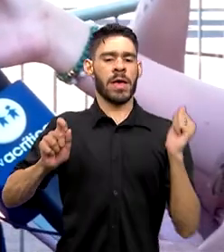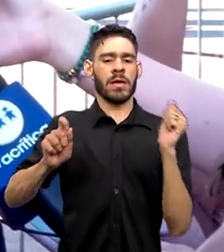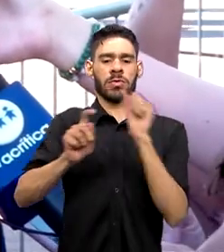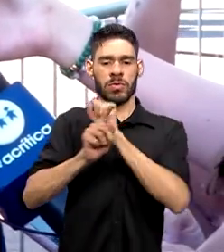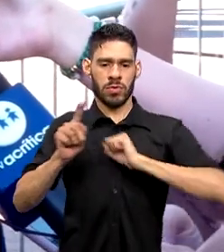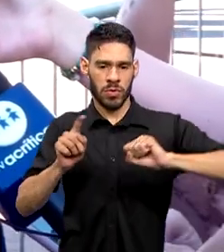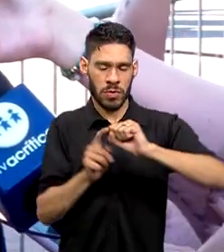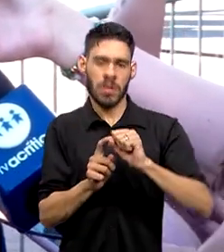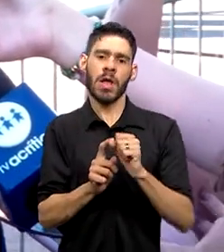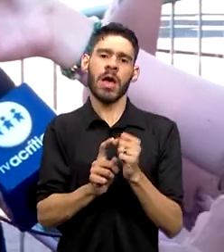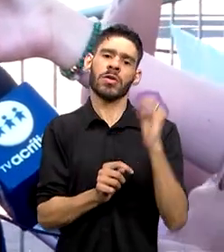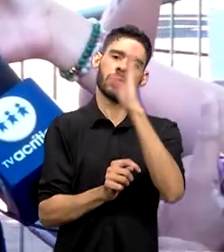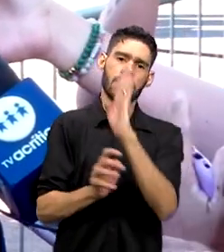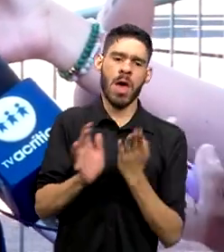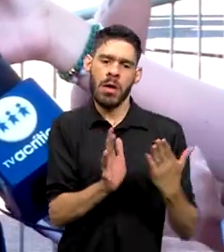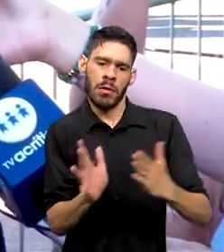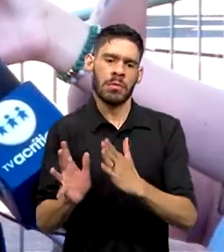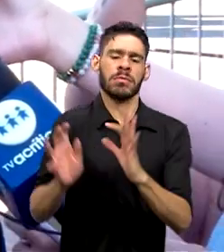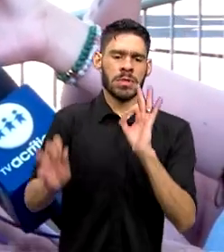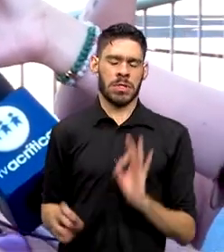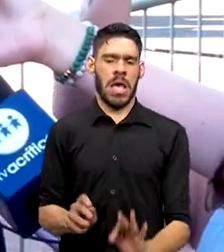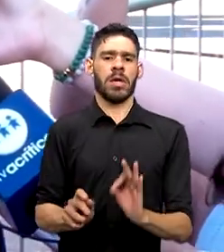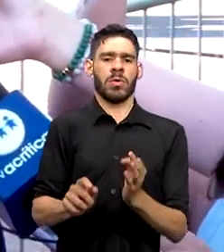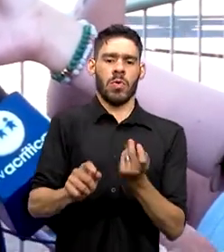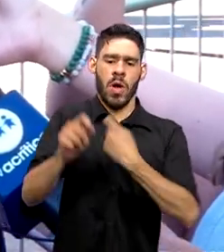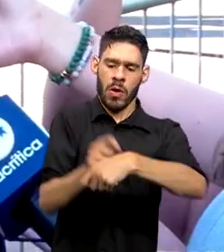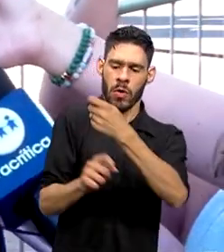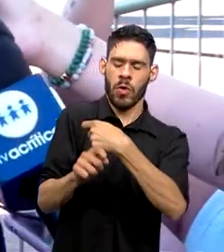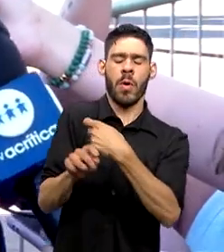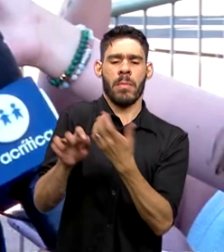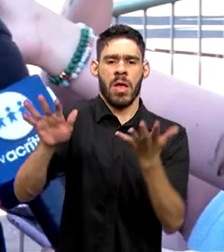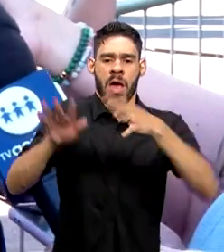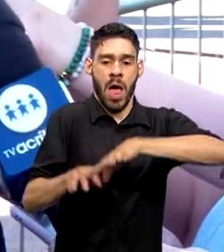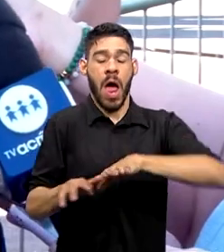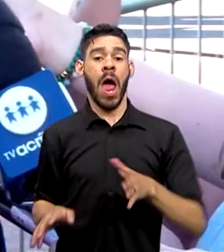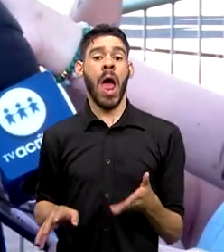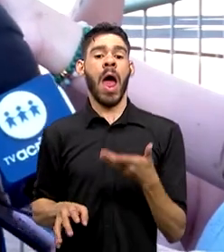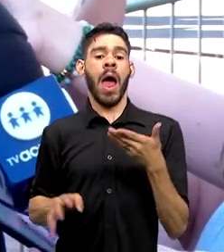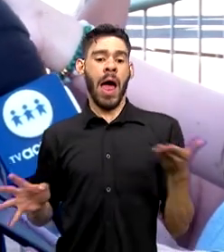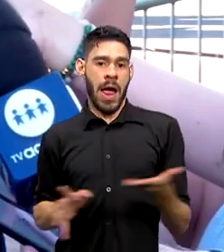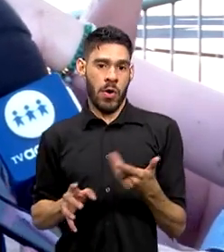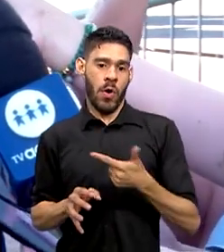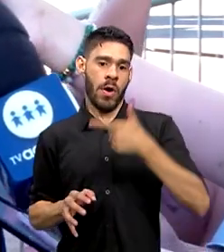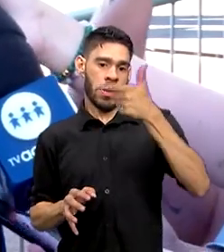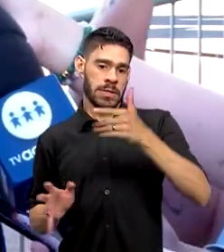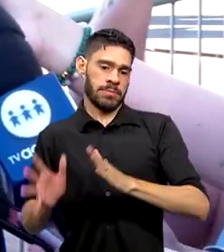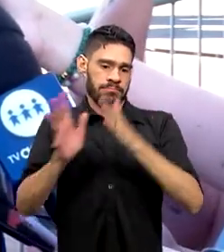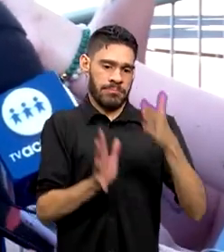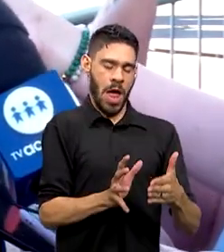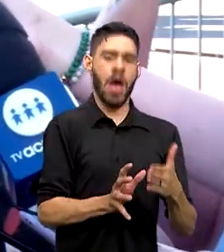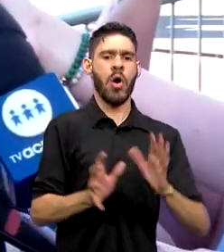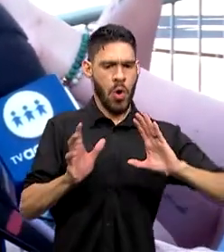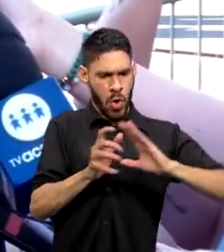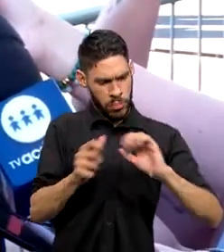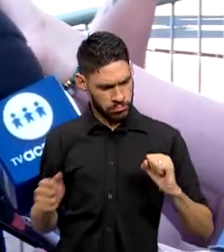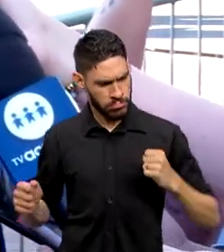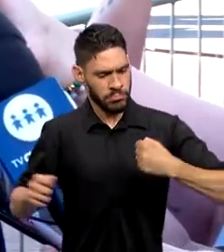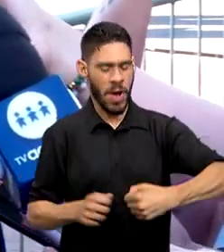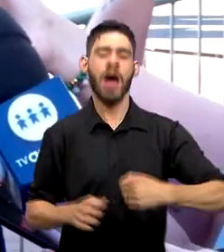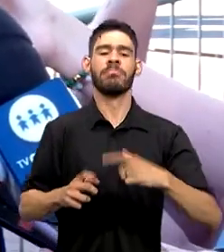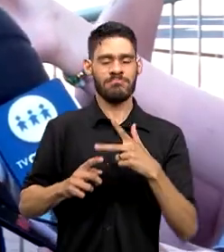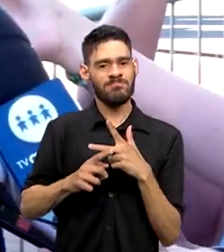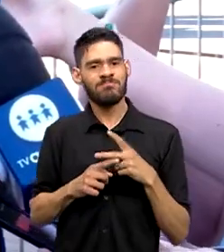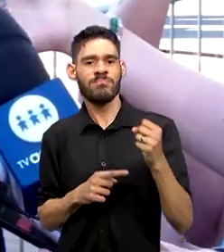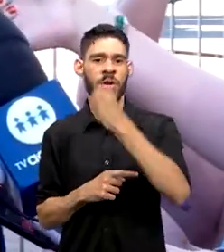rumo certo da economia, da inclusão social. Vamos enfrentar agora o segundo turno do campeonato, o time está reforçado para enfrentar esse segundo turno do